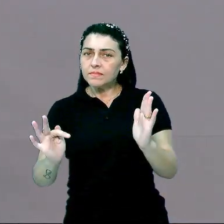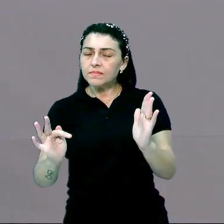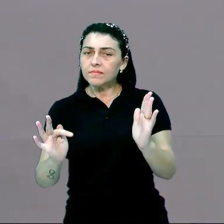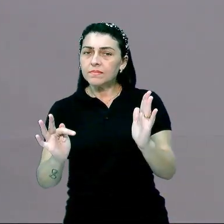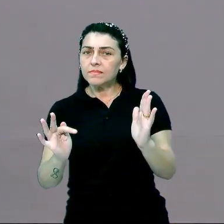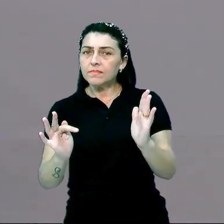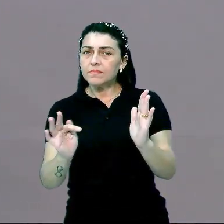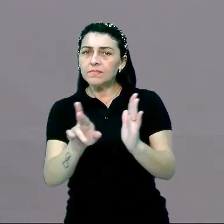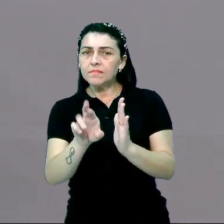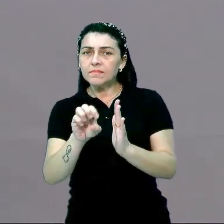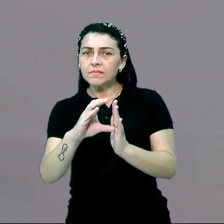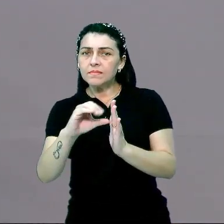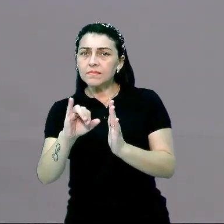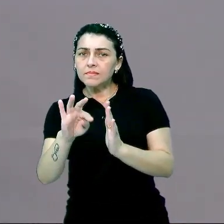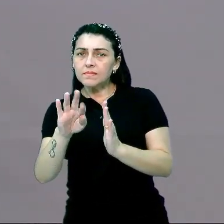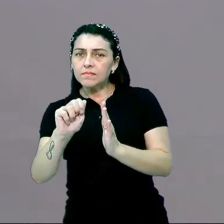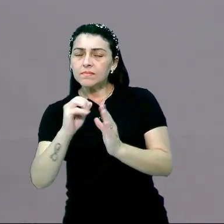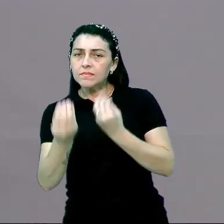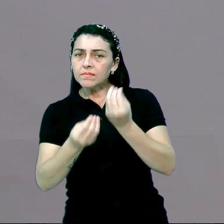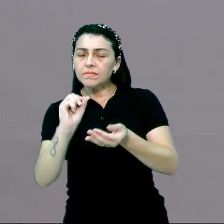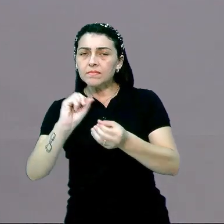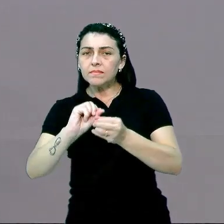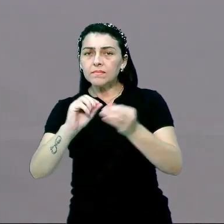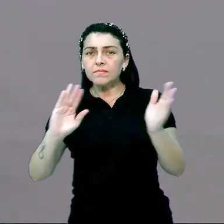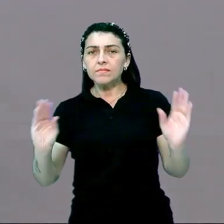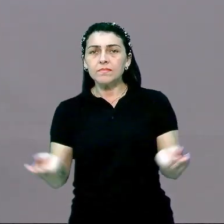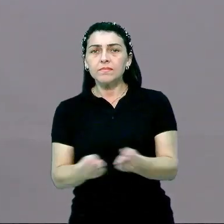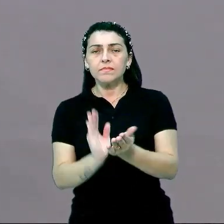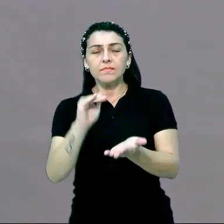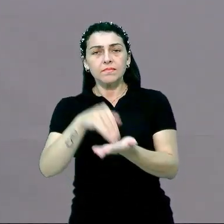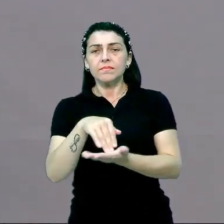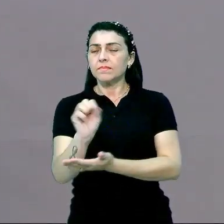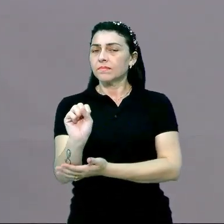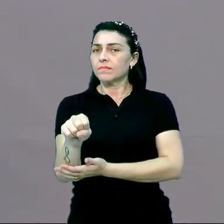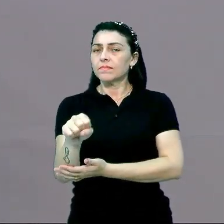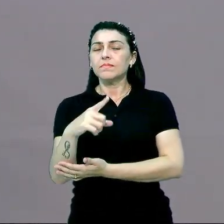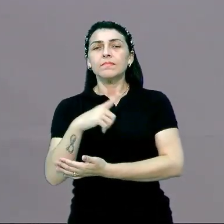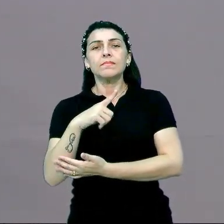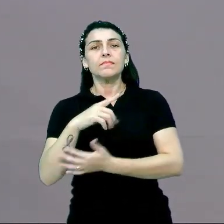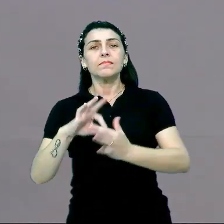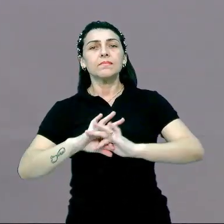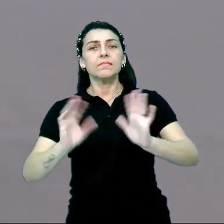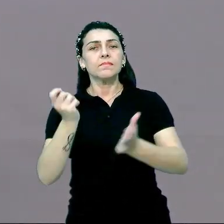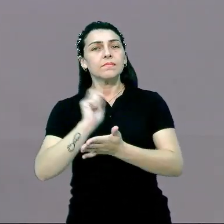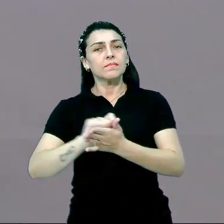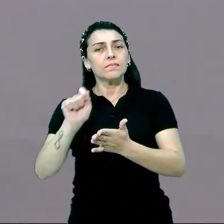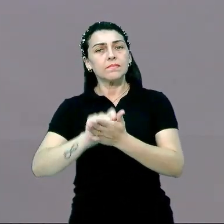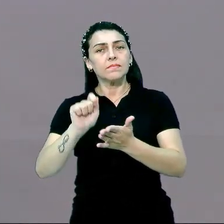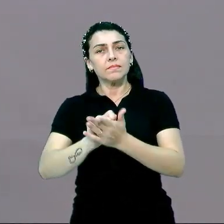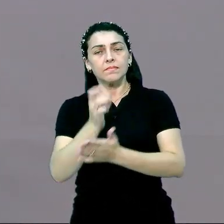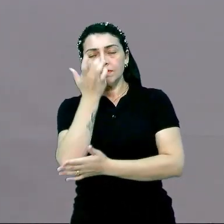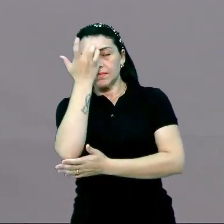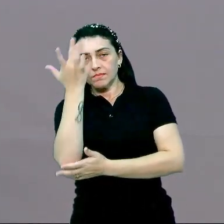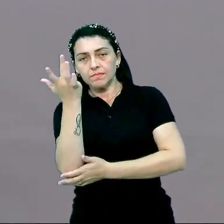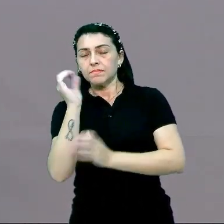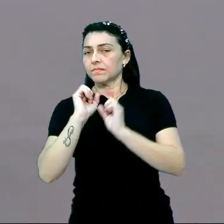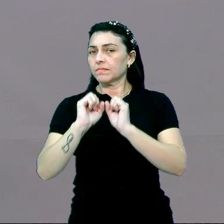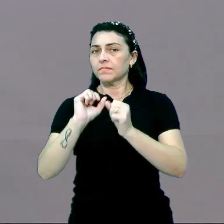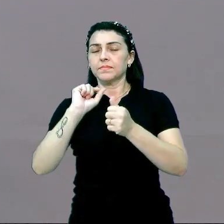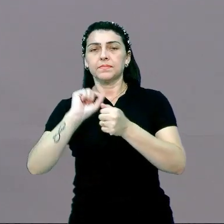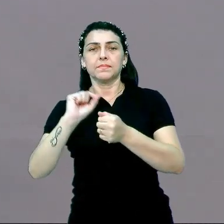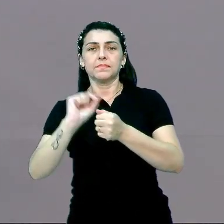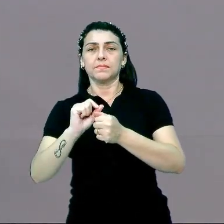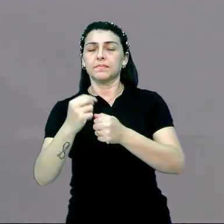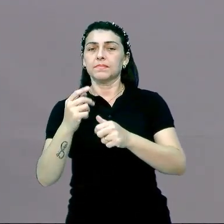uma receitinha de como eu poderia fazer a minha conclusão? Sim. Quem tem liberdade para escrever, quem tem facilidade, pode fazer